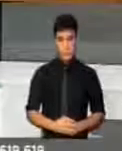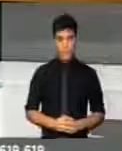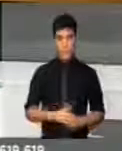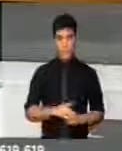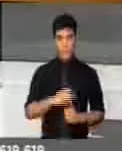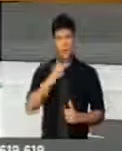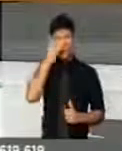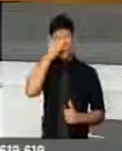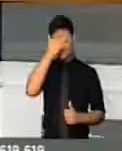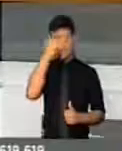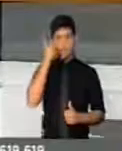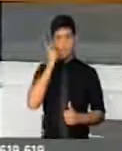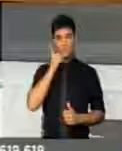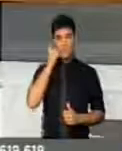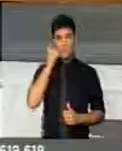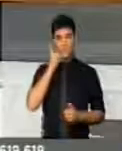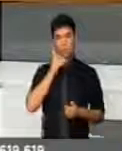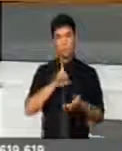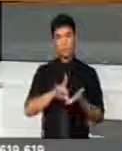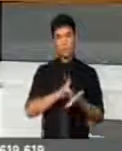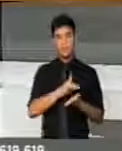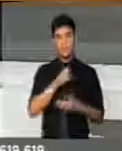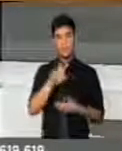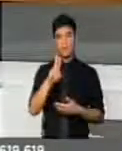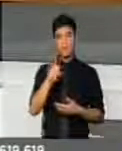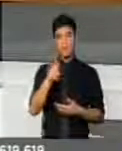Próximo orador inscrito, deputado Heráclito Fortes.